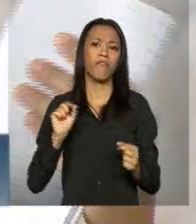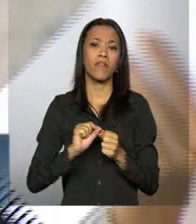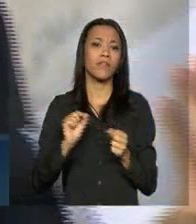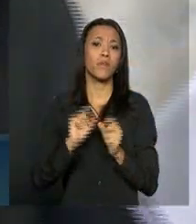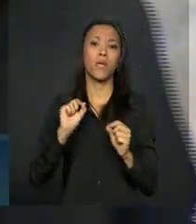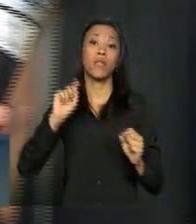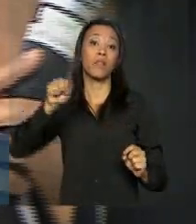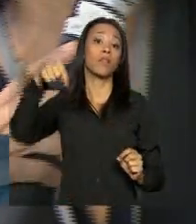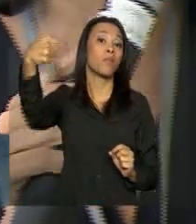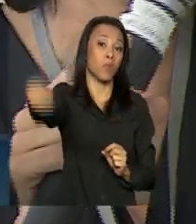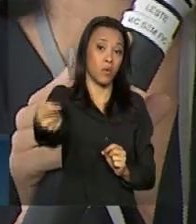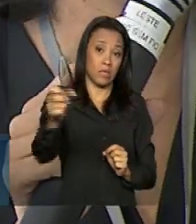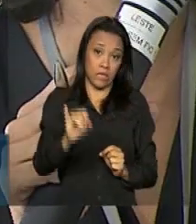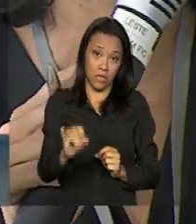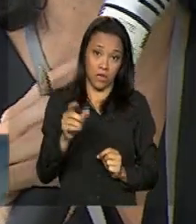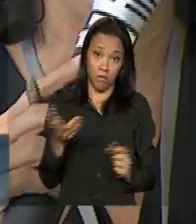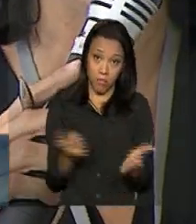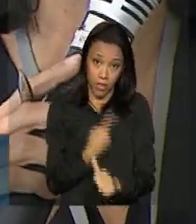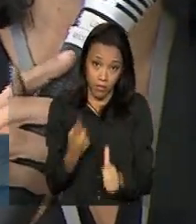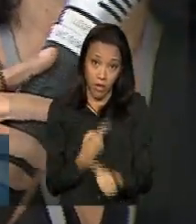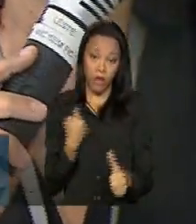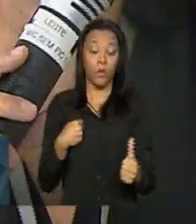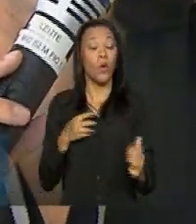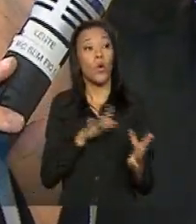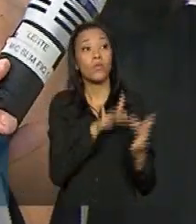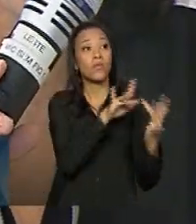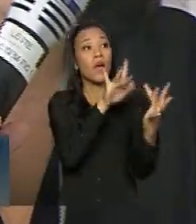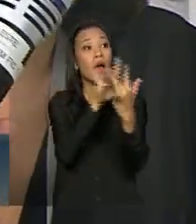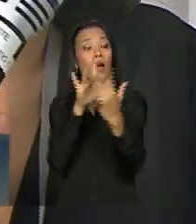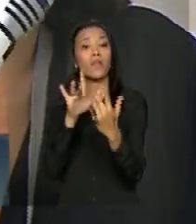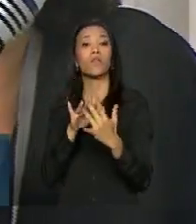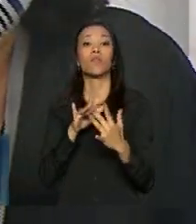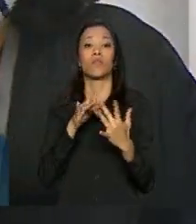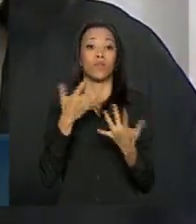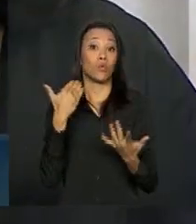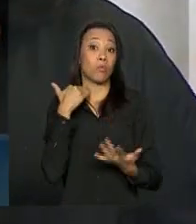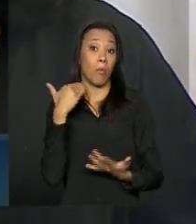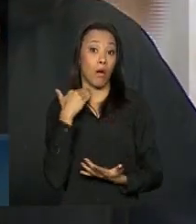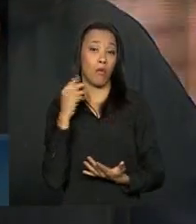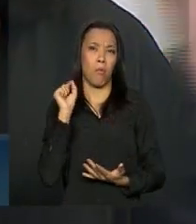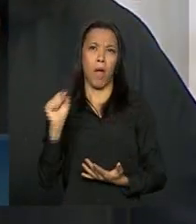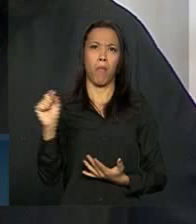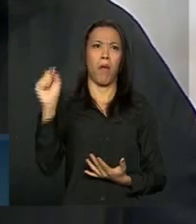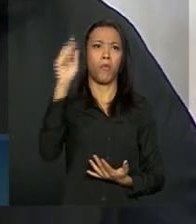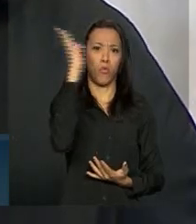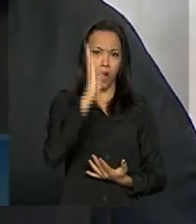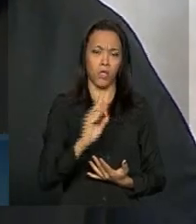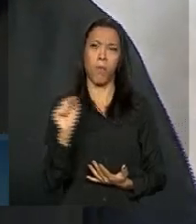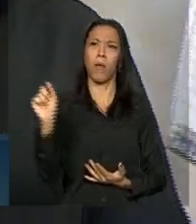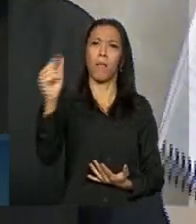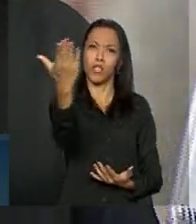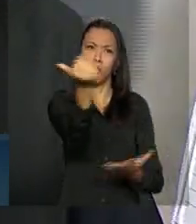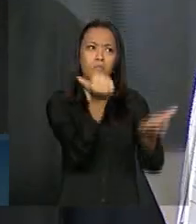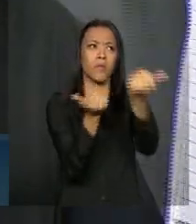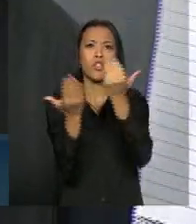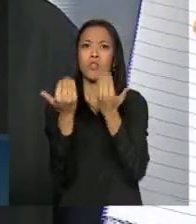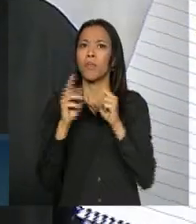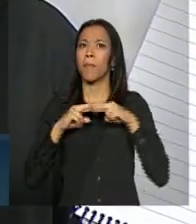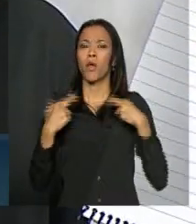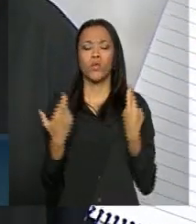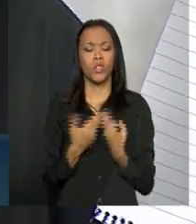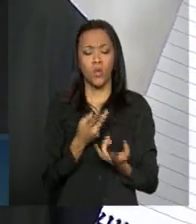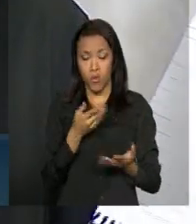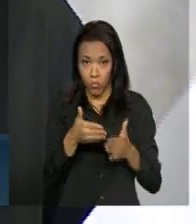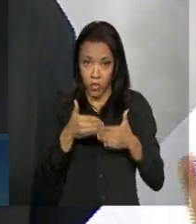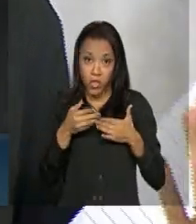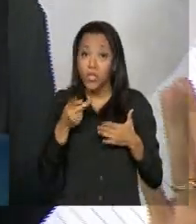agora, já que vocês disseram que vão contactar os principais bancos no país. O senhor poderia dar uma data, se